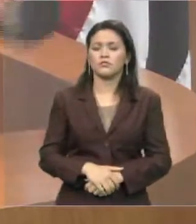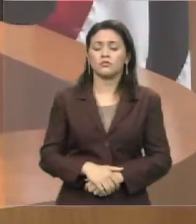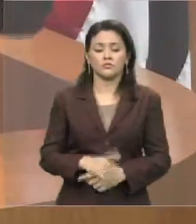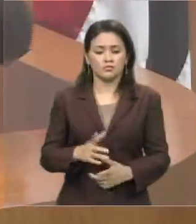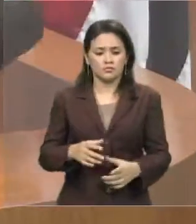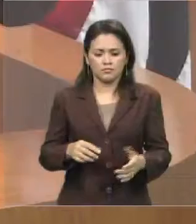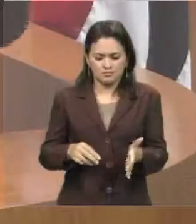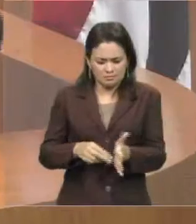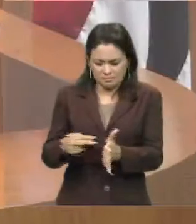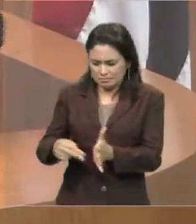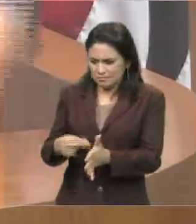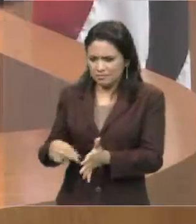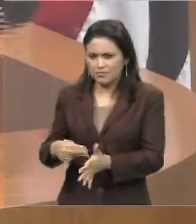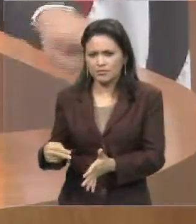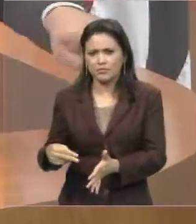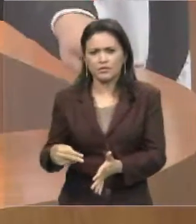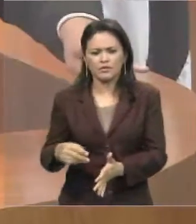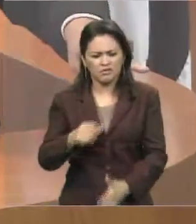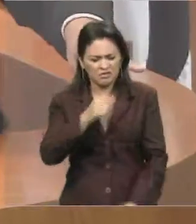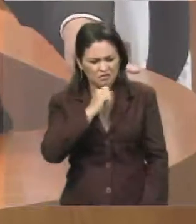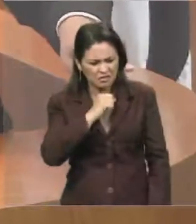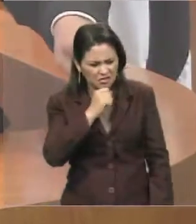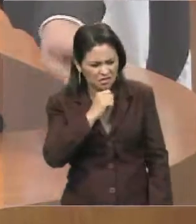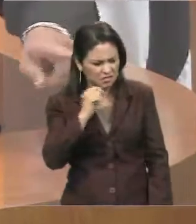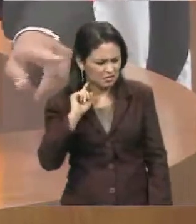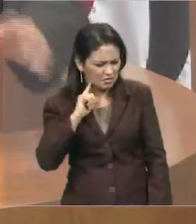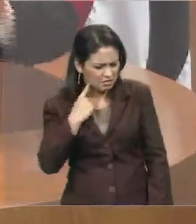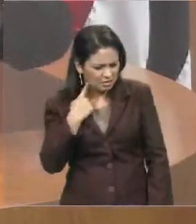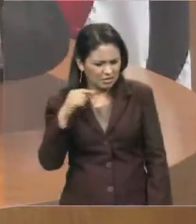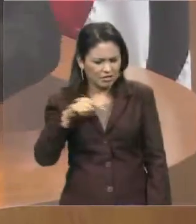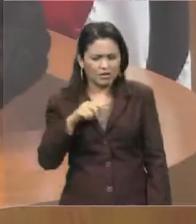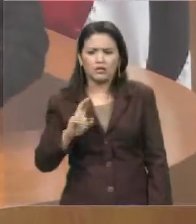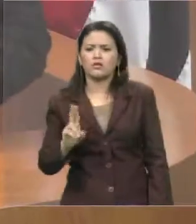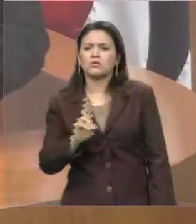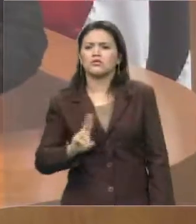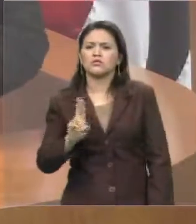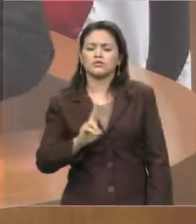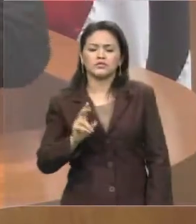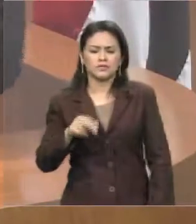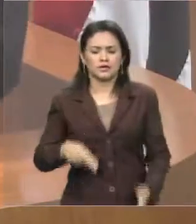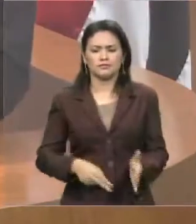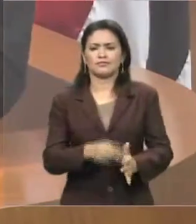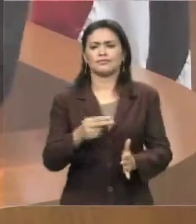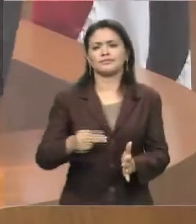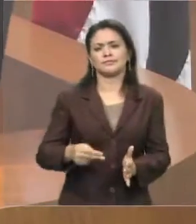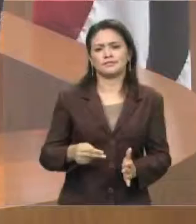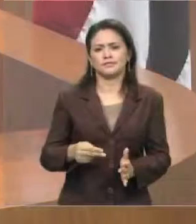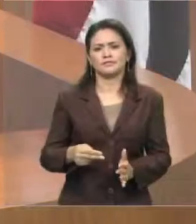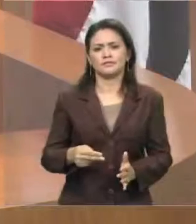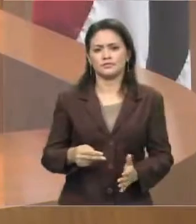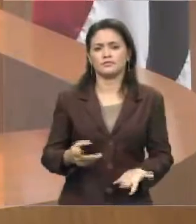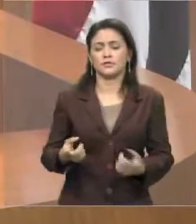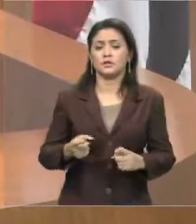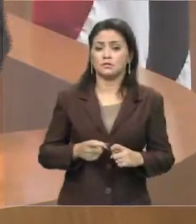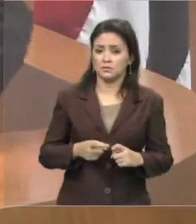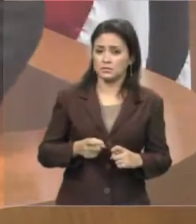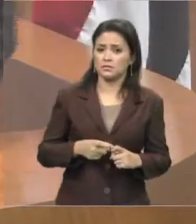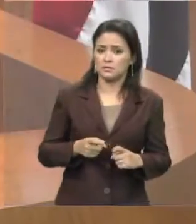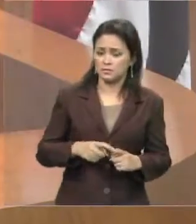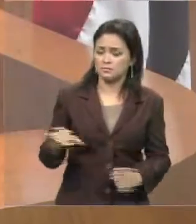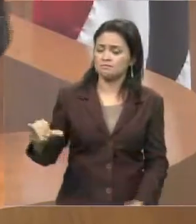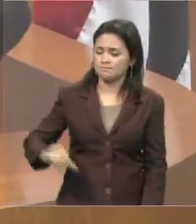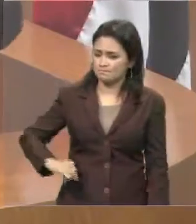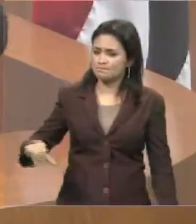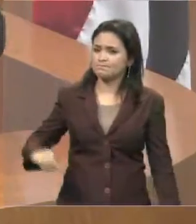enferrujados que estão sendo utilizados na hora das cirurgias. E aí eu digo, o sofrimento de um médico, o